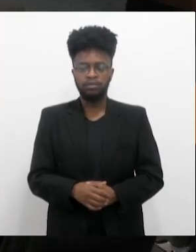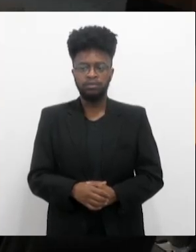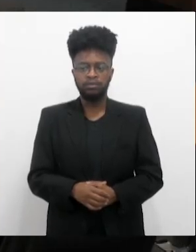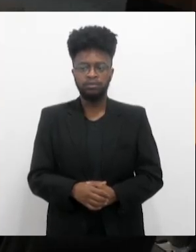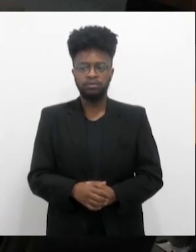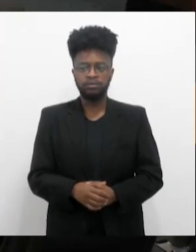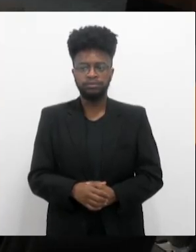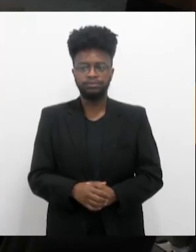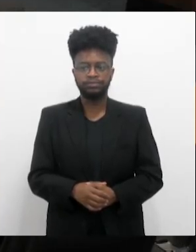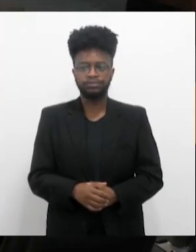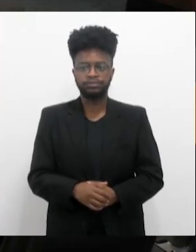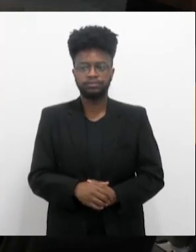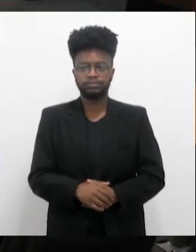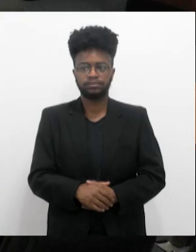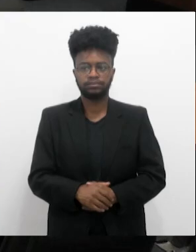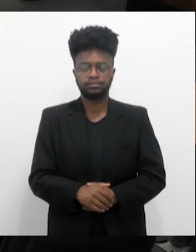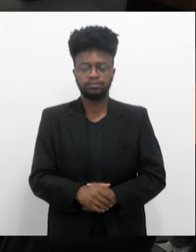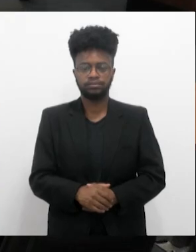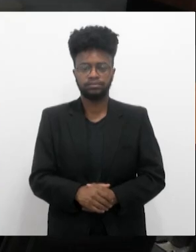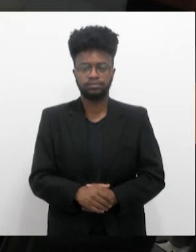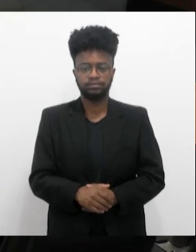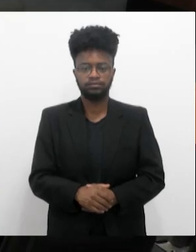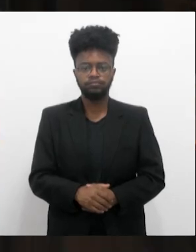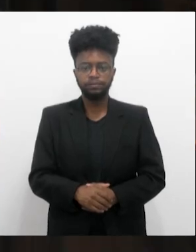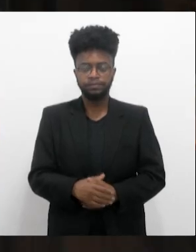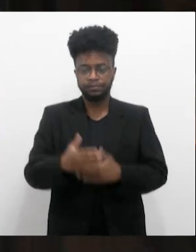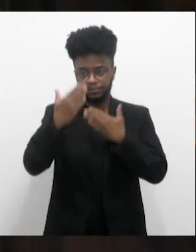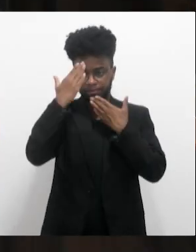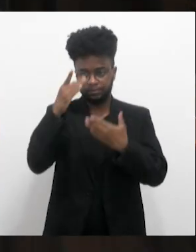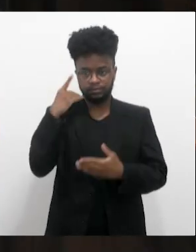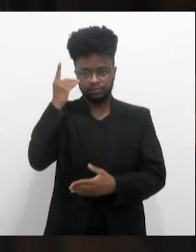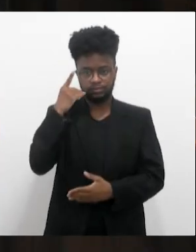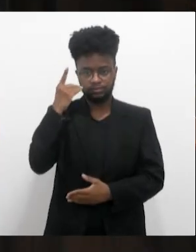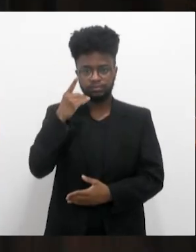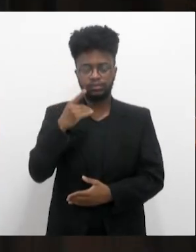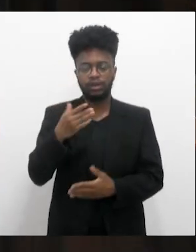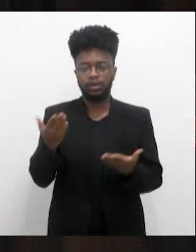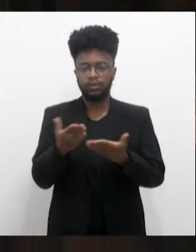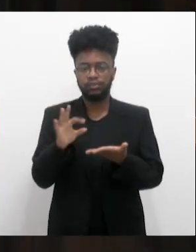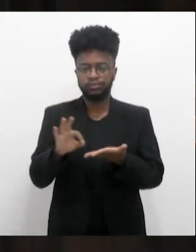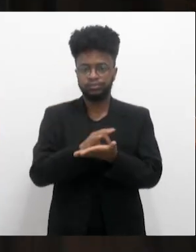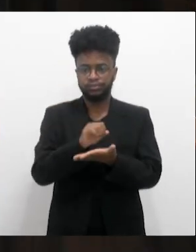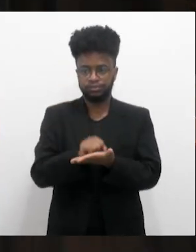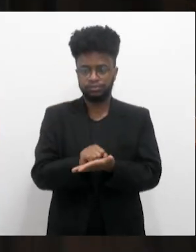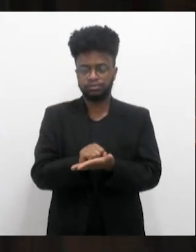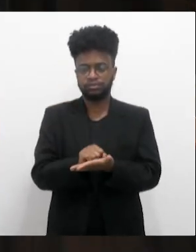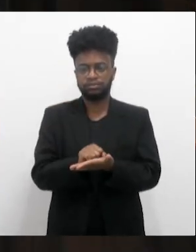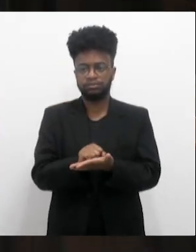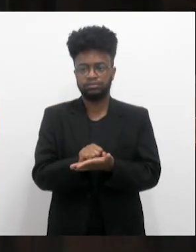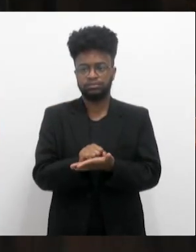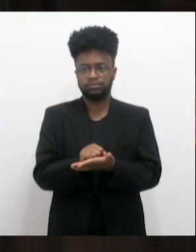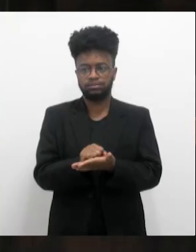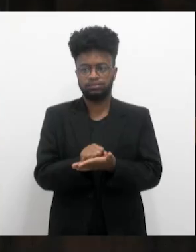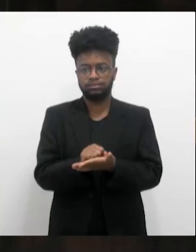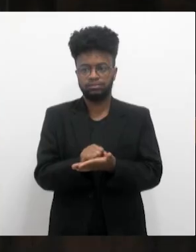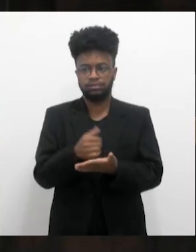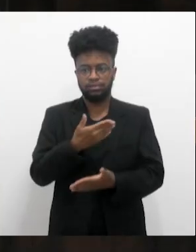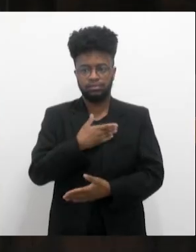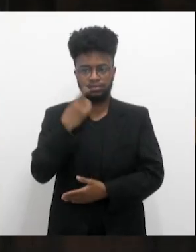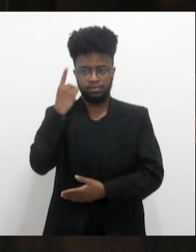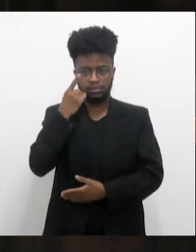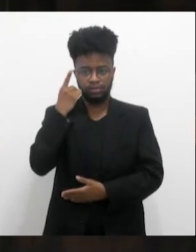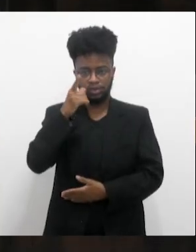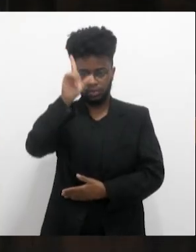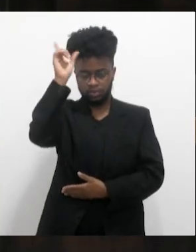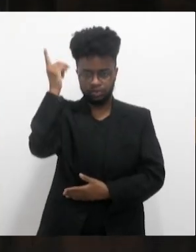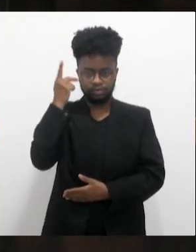Não está funcionando. Oi. Obrigado, deputado Marcelo Dino. Próximo orador inscrito, nosso amigo deputado